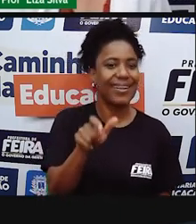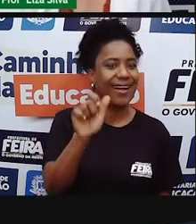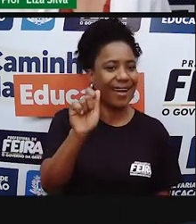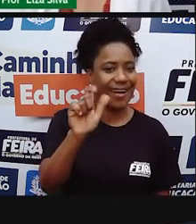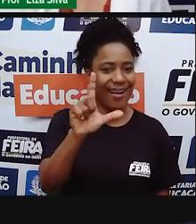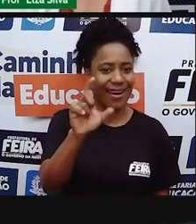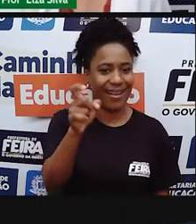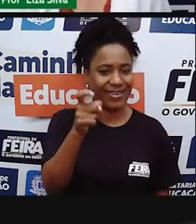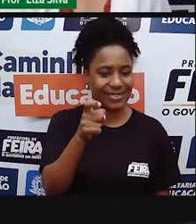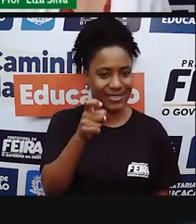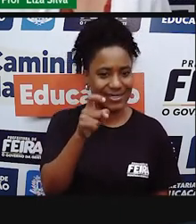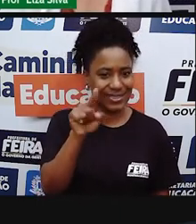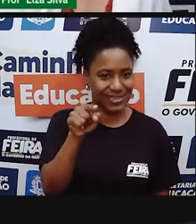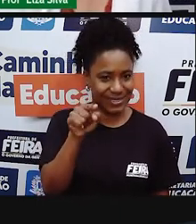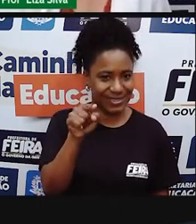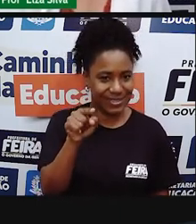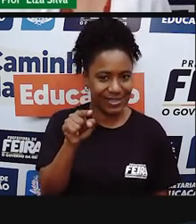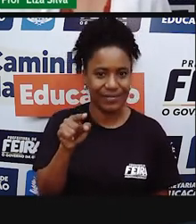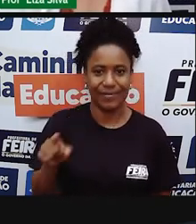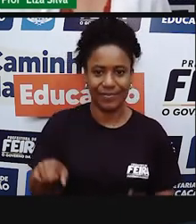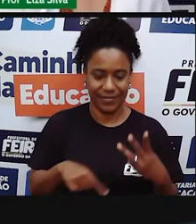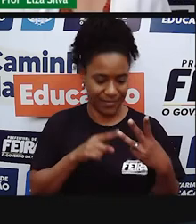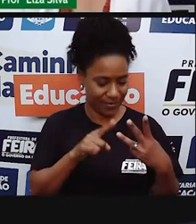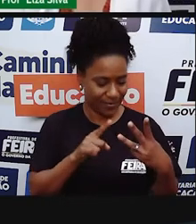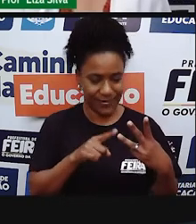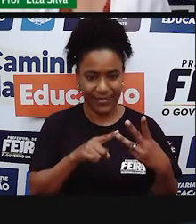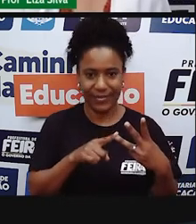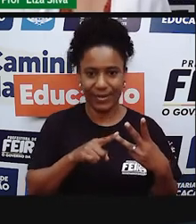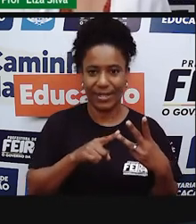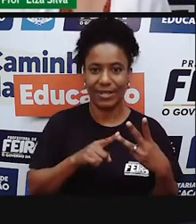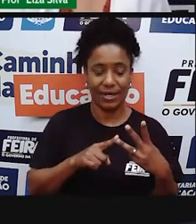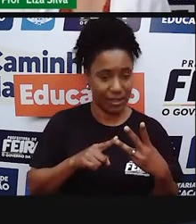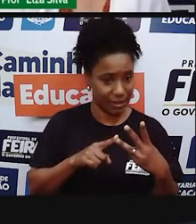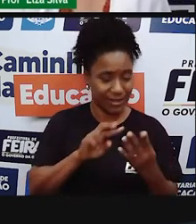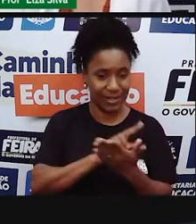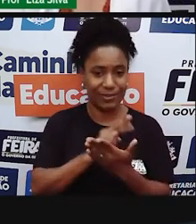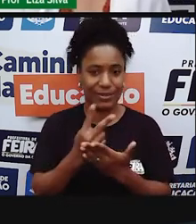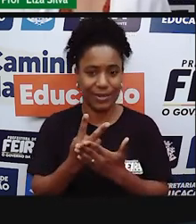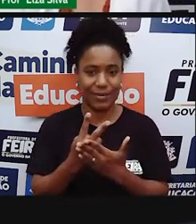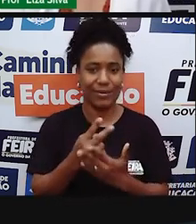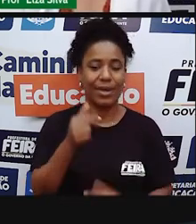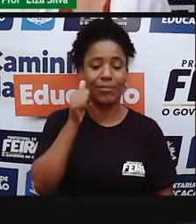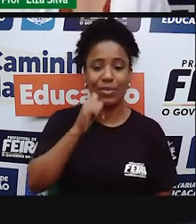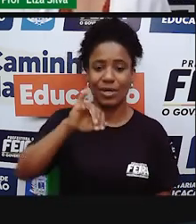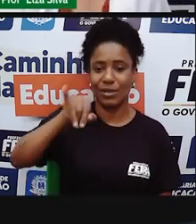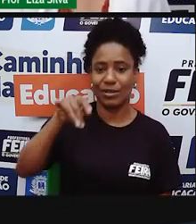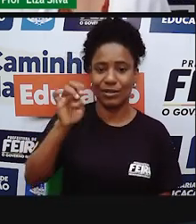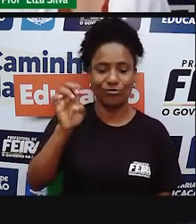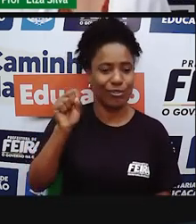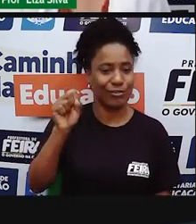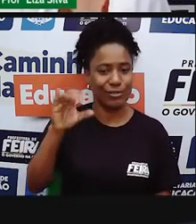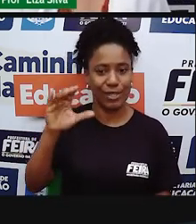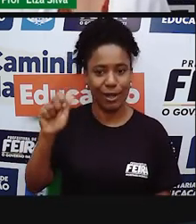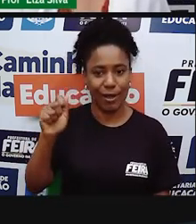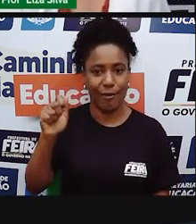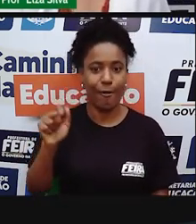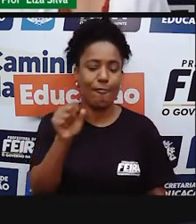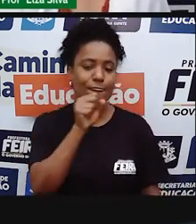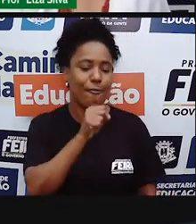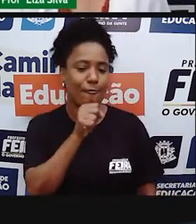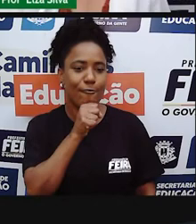Jessica is Alex's grandmother. Jessica é a avó de